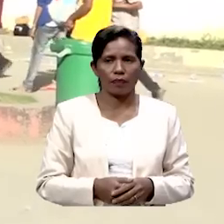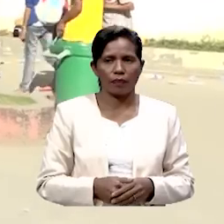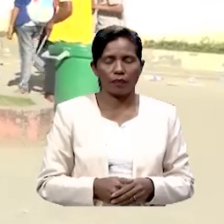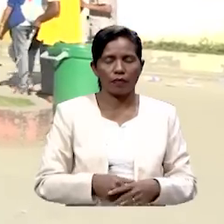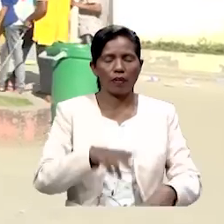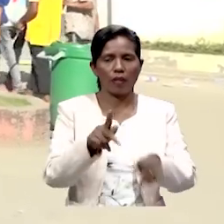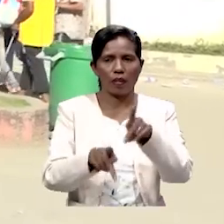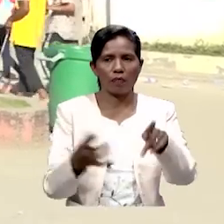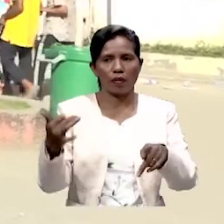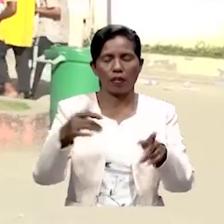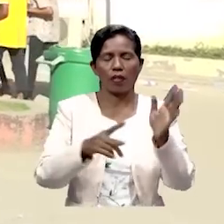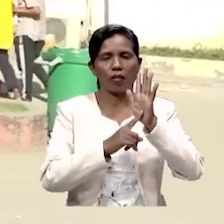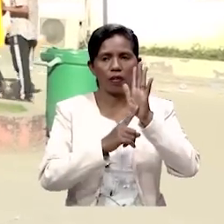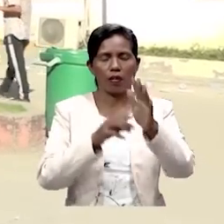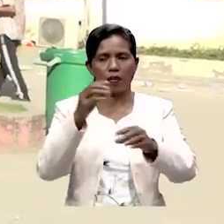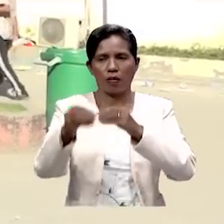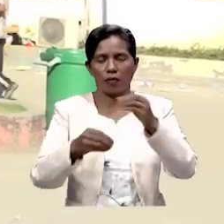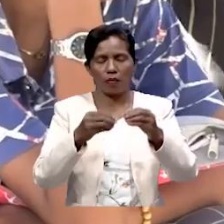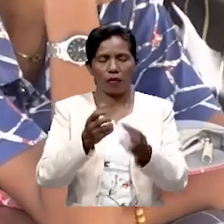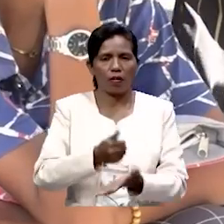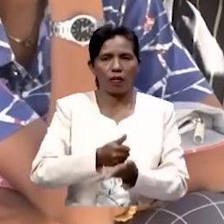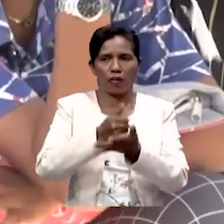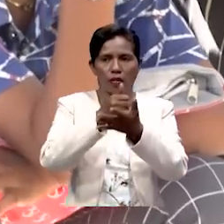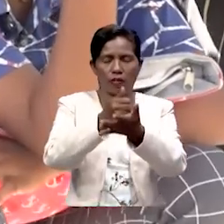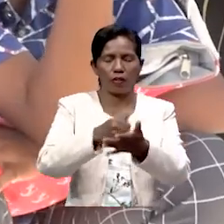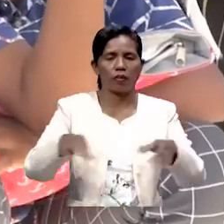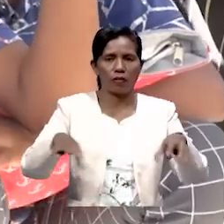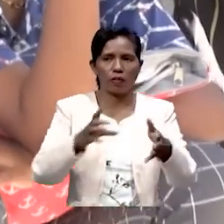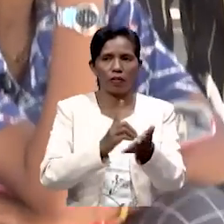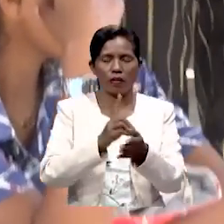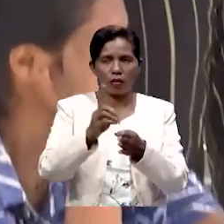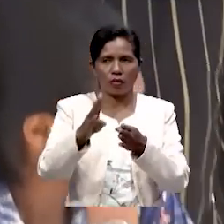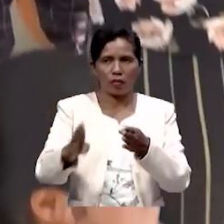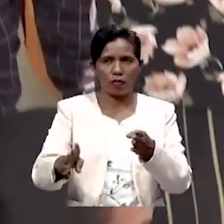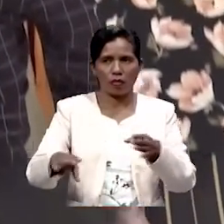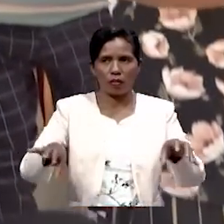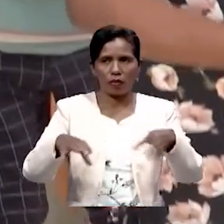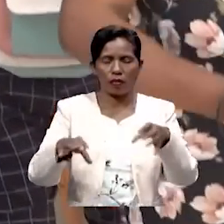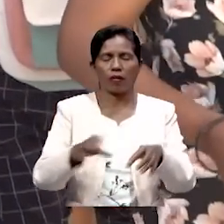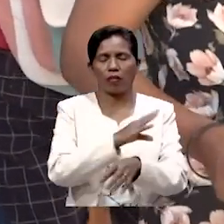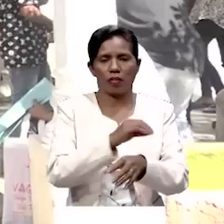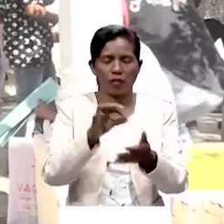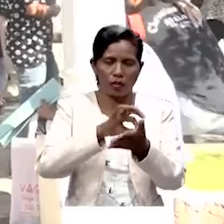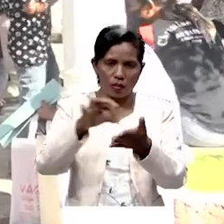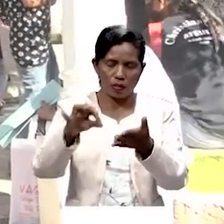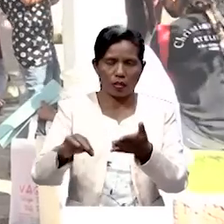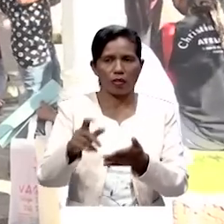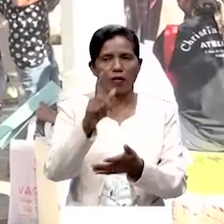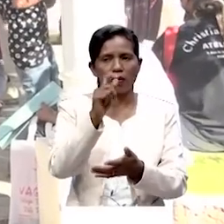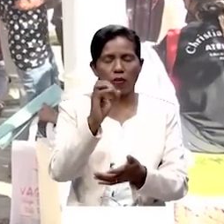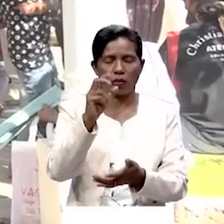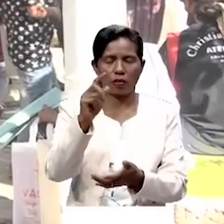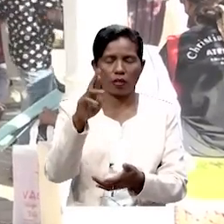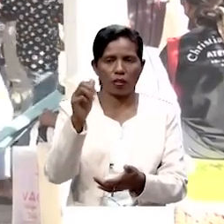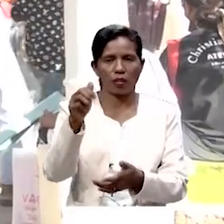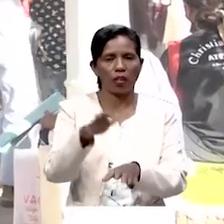Cidadão Sira atou questão ne relaciona o atendimento funcionário Direção Geral Serviço Registro Notariado Nebela Olento